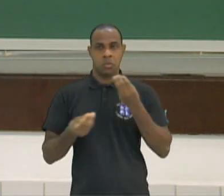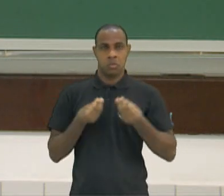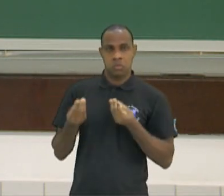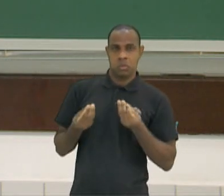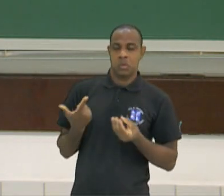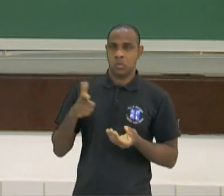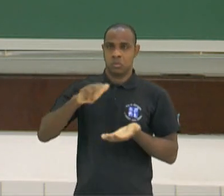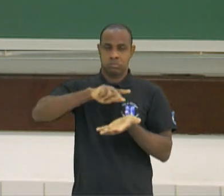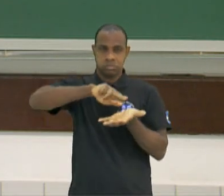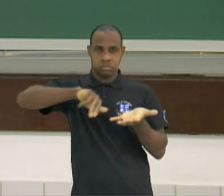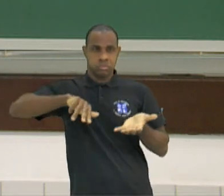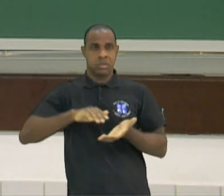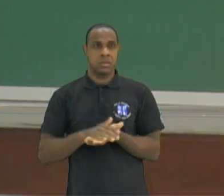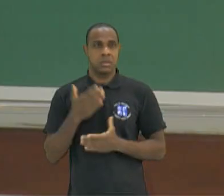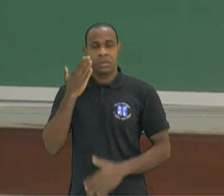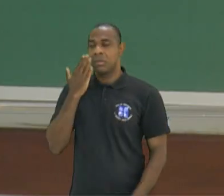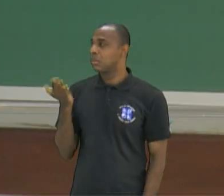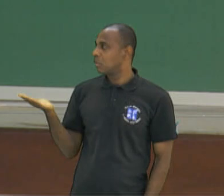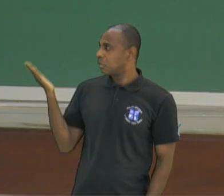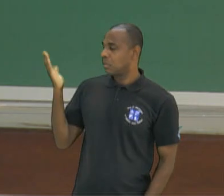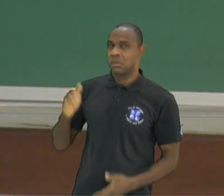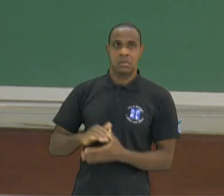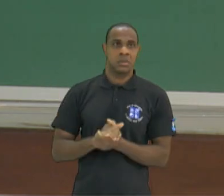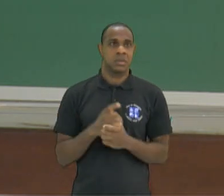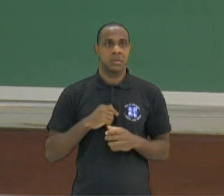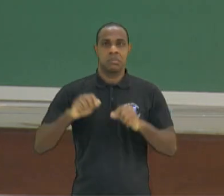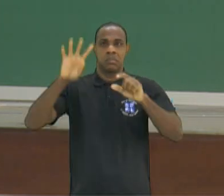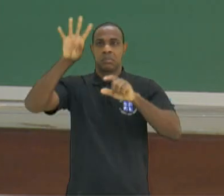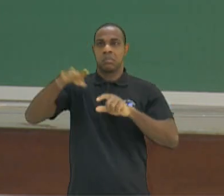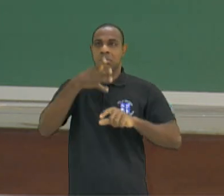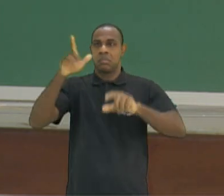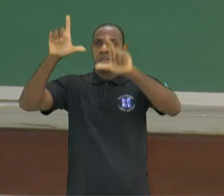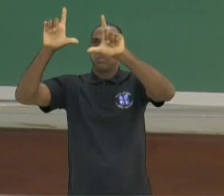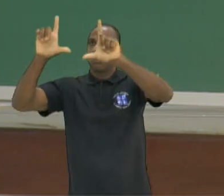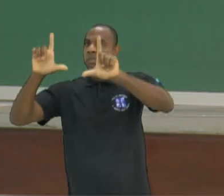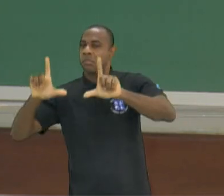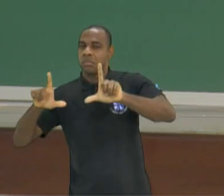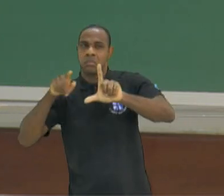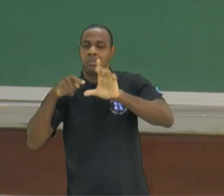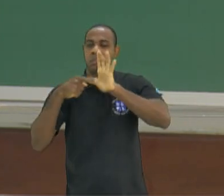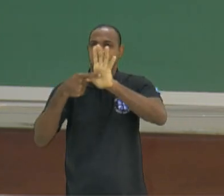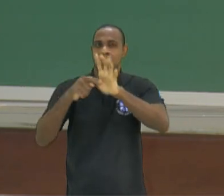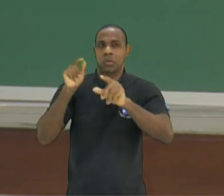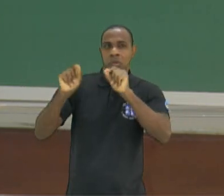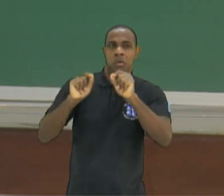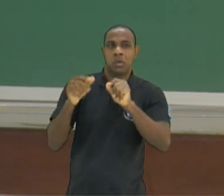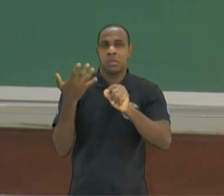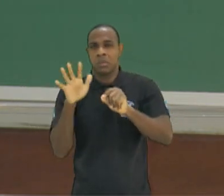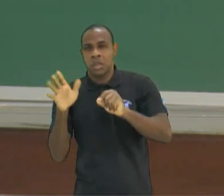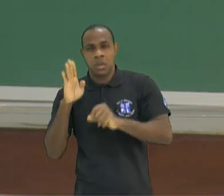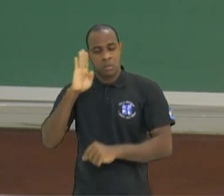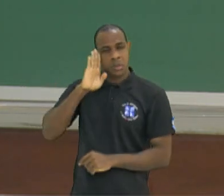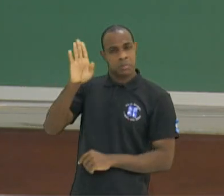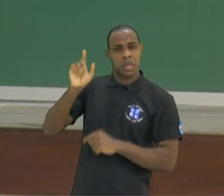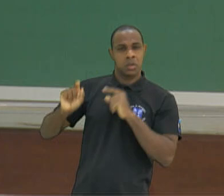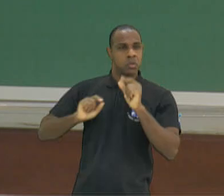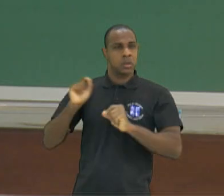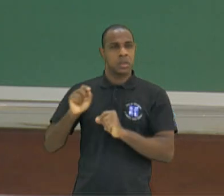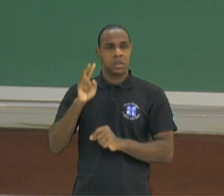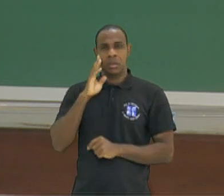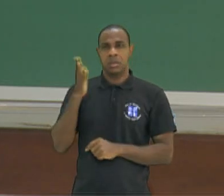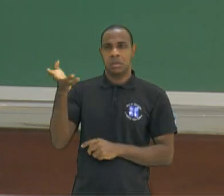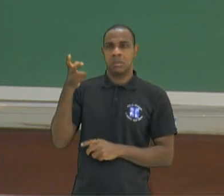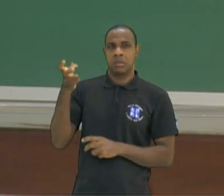outros. Aqui nós temos uma pequena tabela que indica mais ou menos quais são os principais